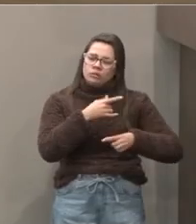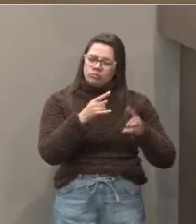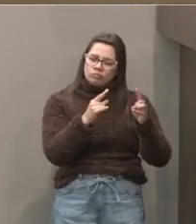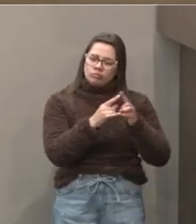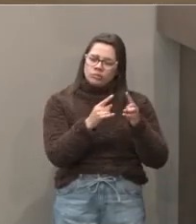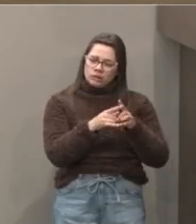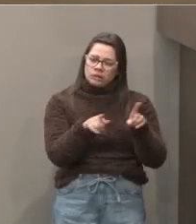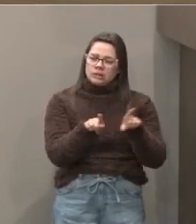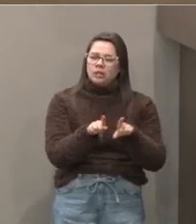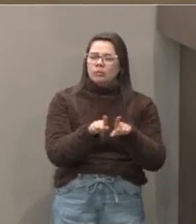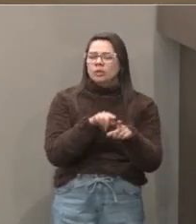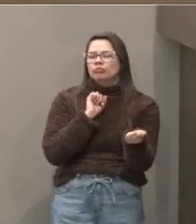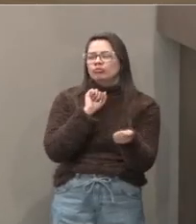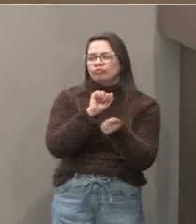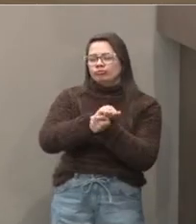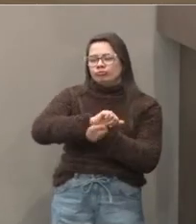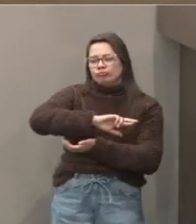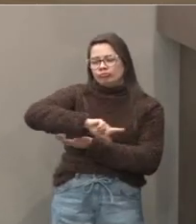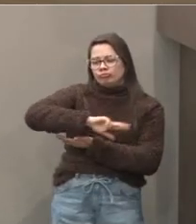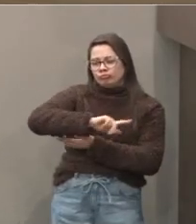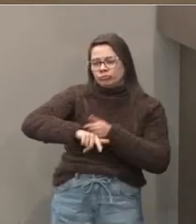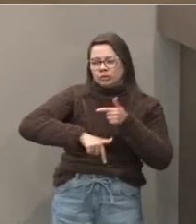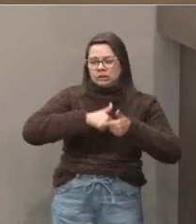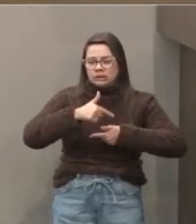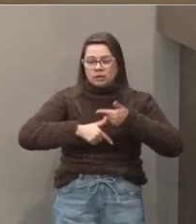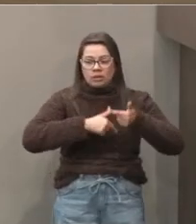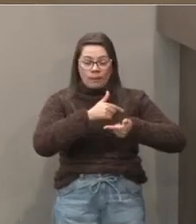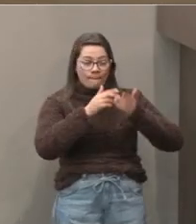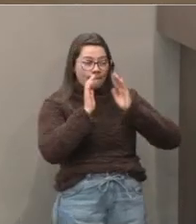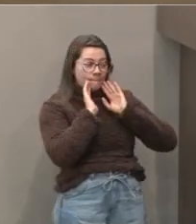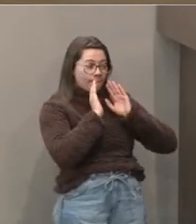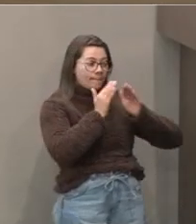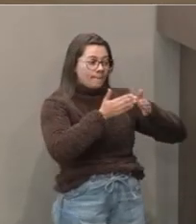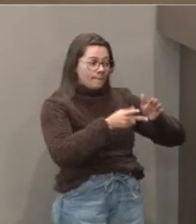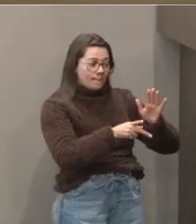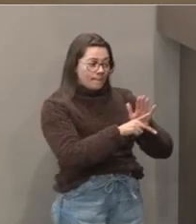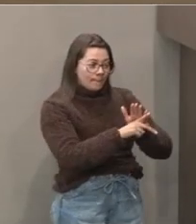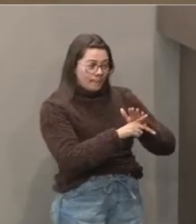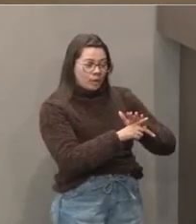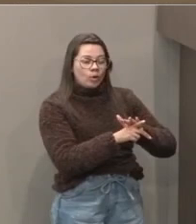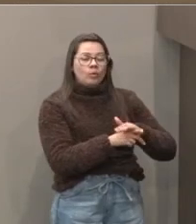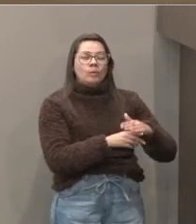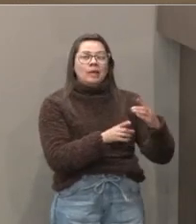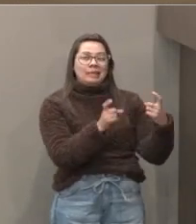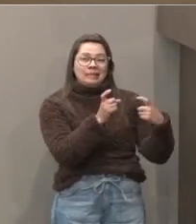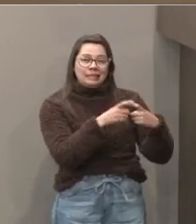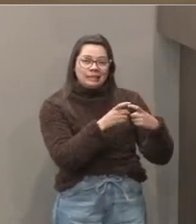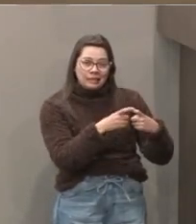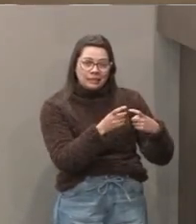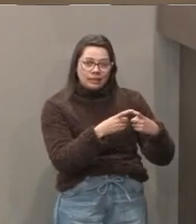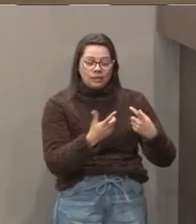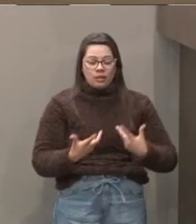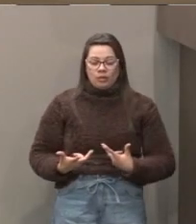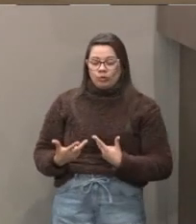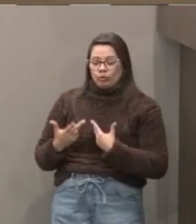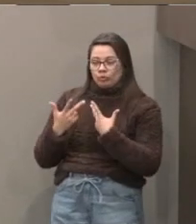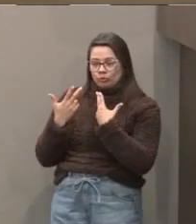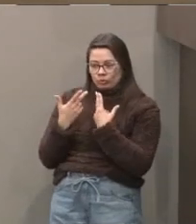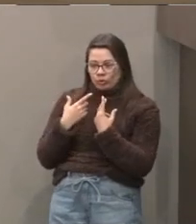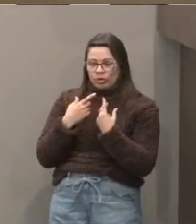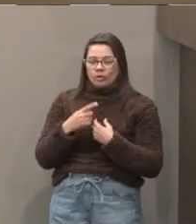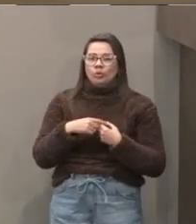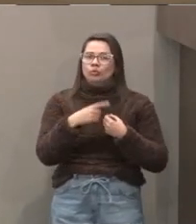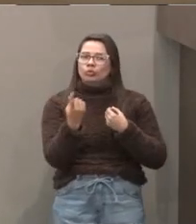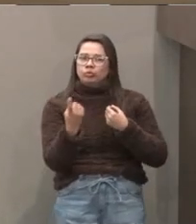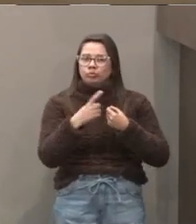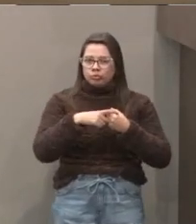também. Não se trata apenas de um trabalho exclusivo, consultório, centro cirúrgico e vice-versa.